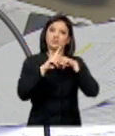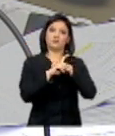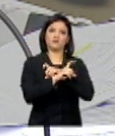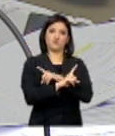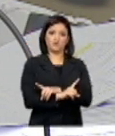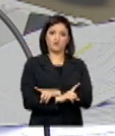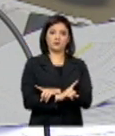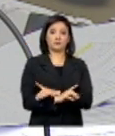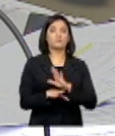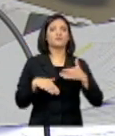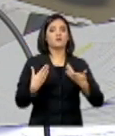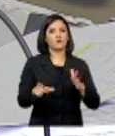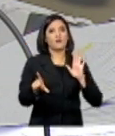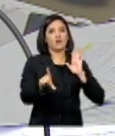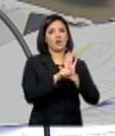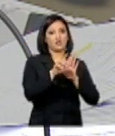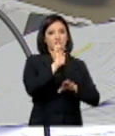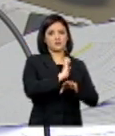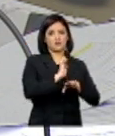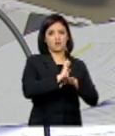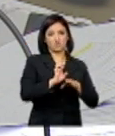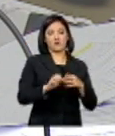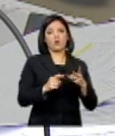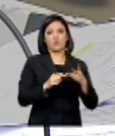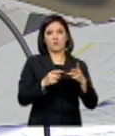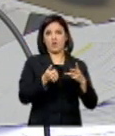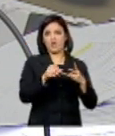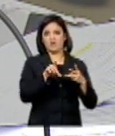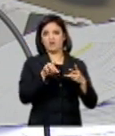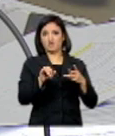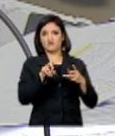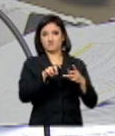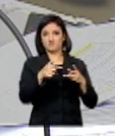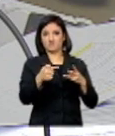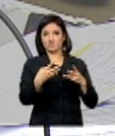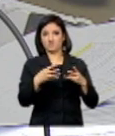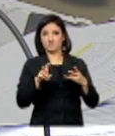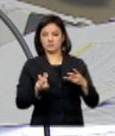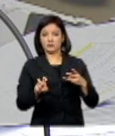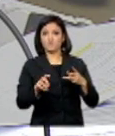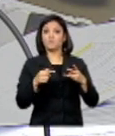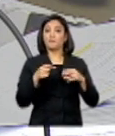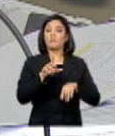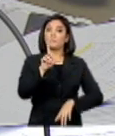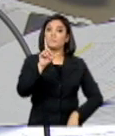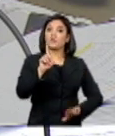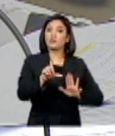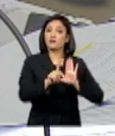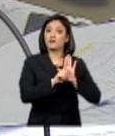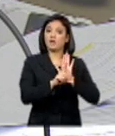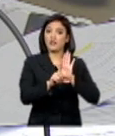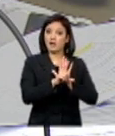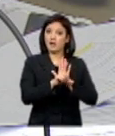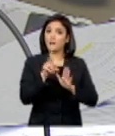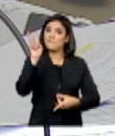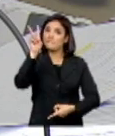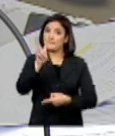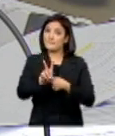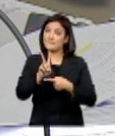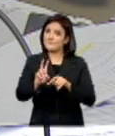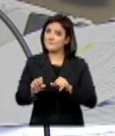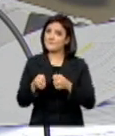que a lei essa lei estadual nada e 5 745 o que a lei estadual protegia o